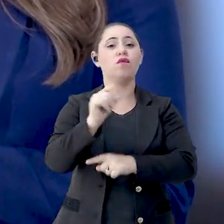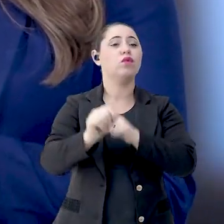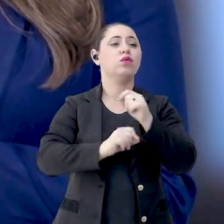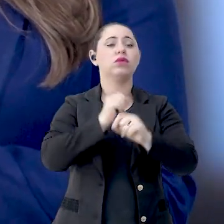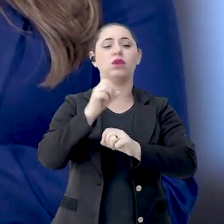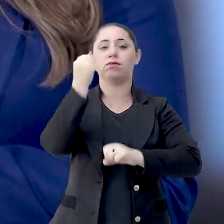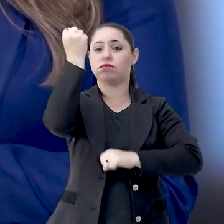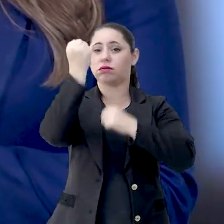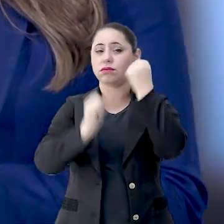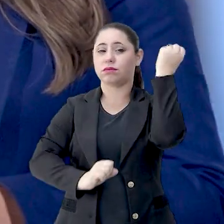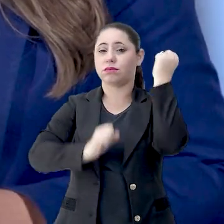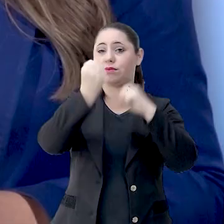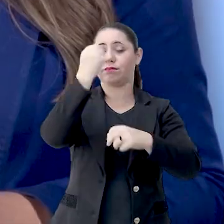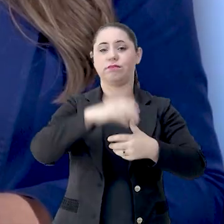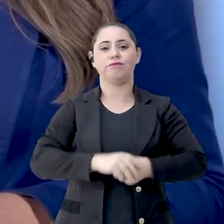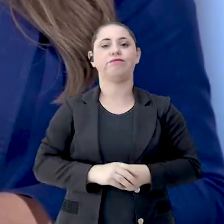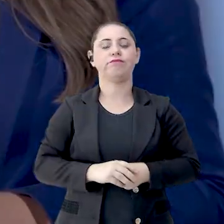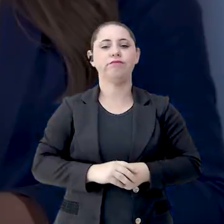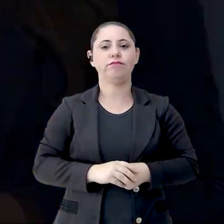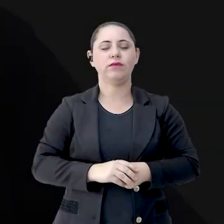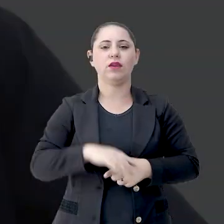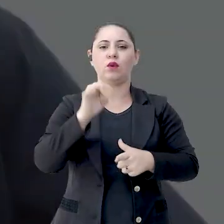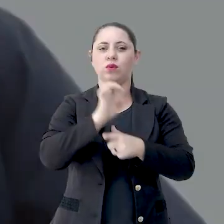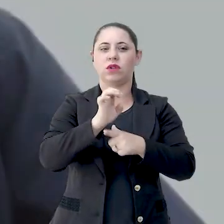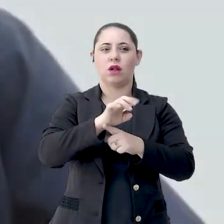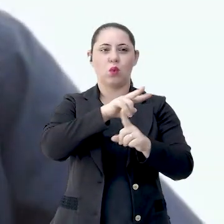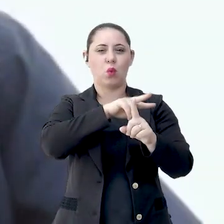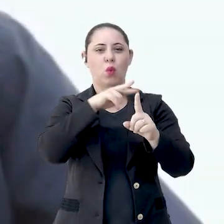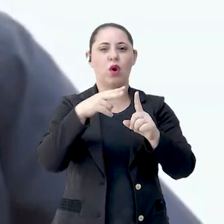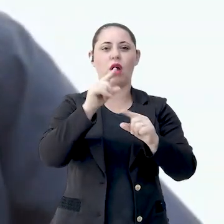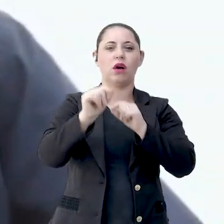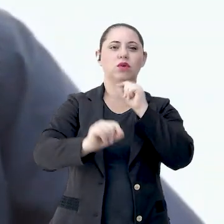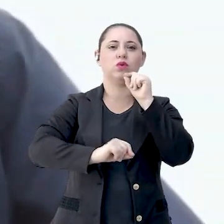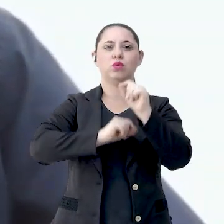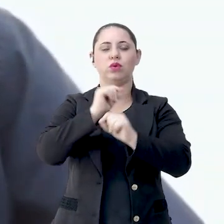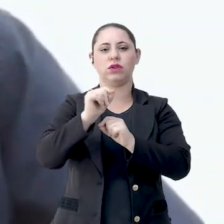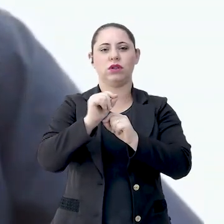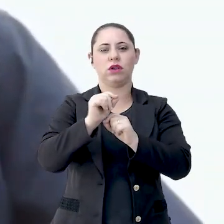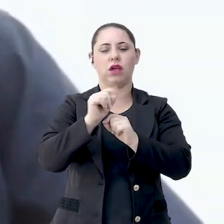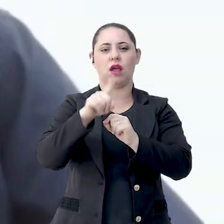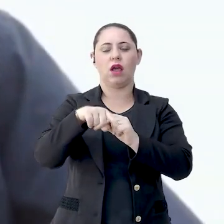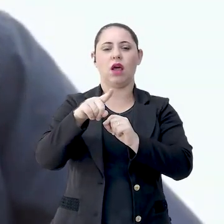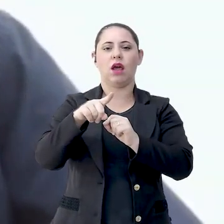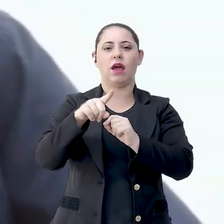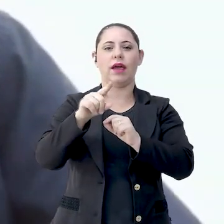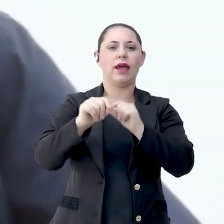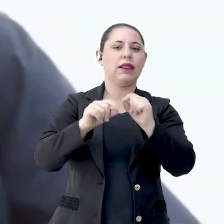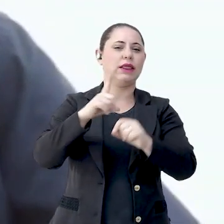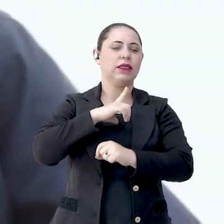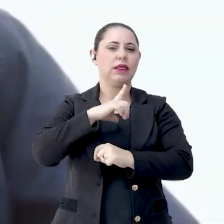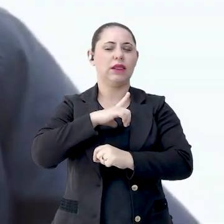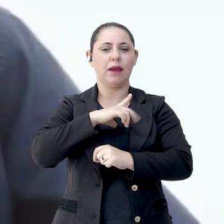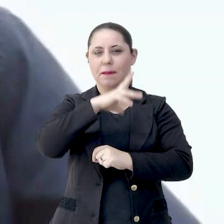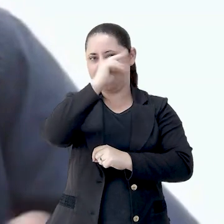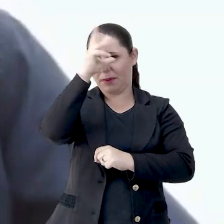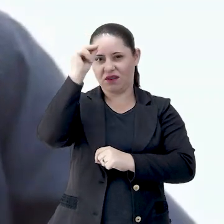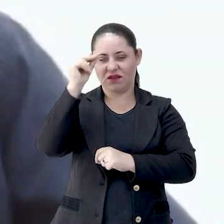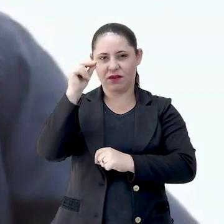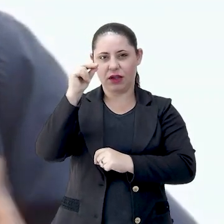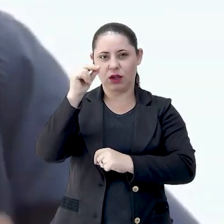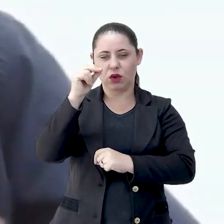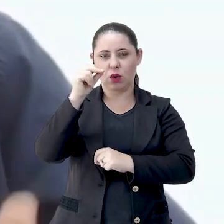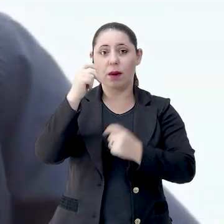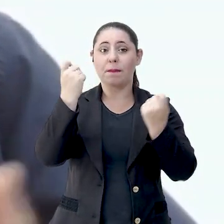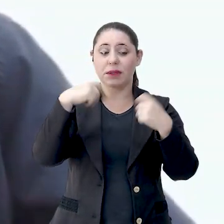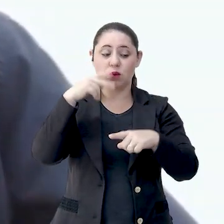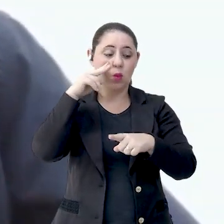recente intensificação da industrialização. É fundamental no estado nós olharmos para a produção agrícola. Normalmente os prefeitos têm pouco